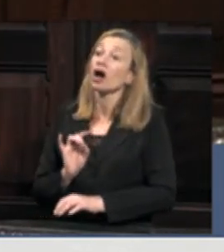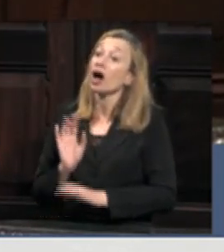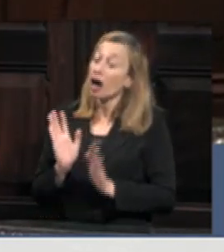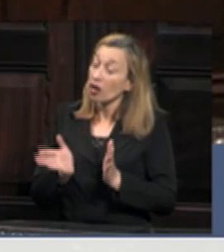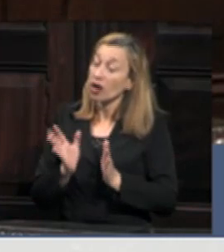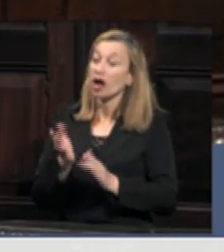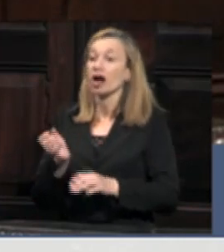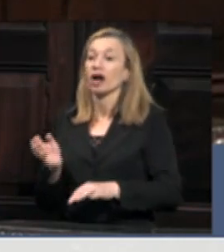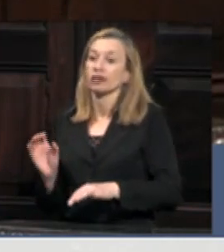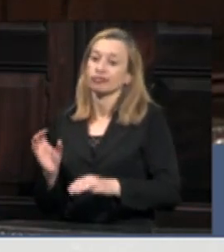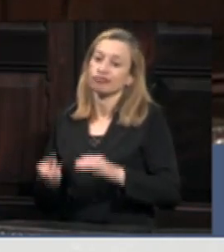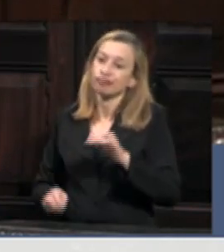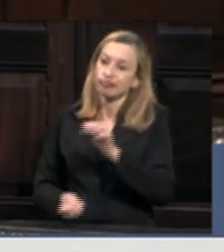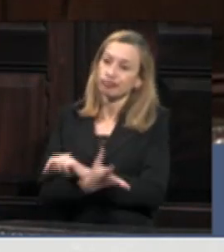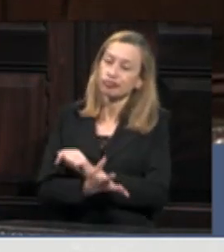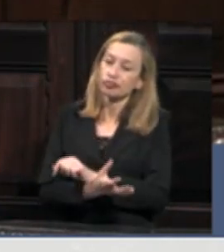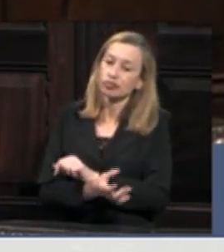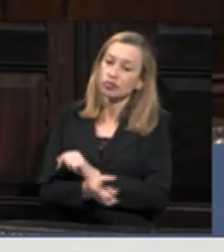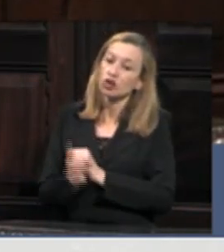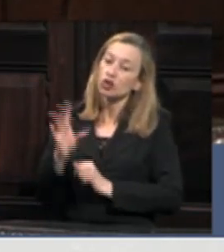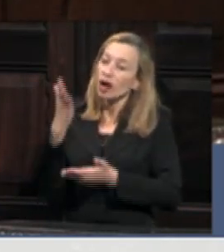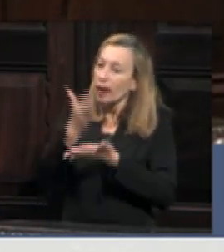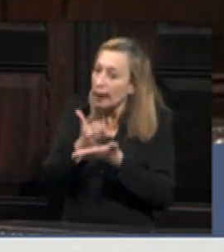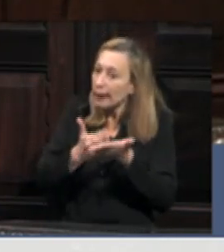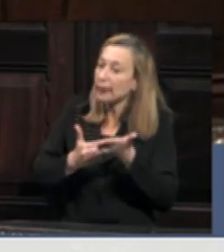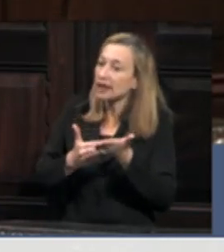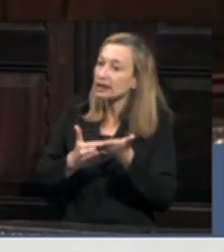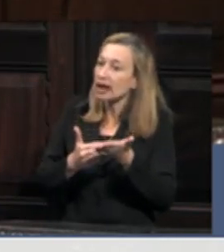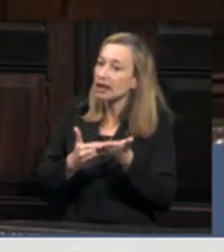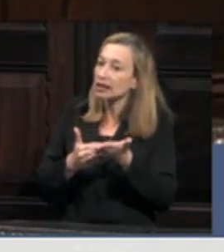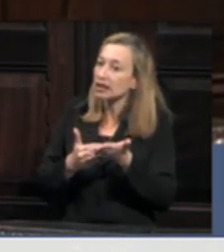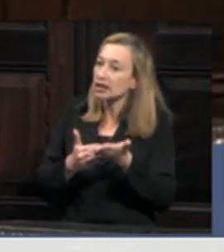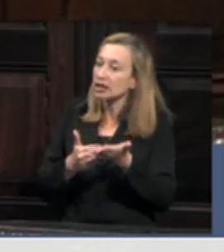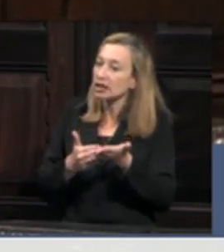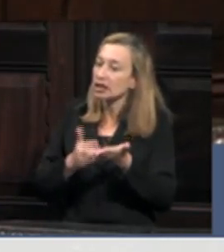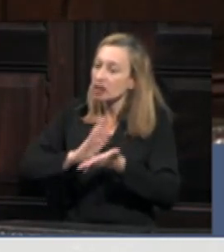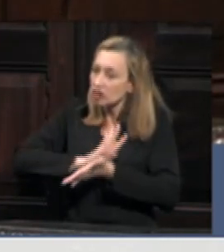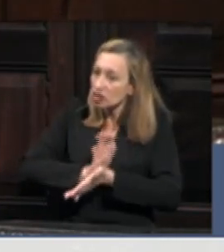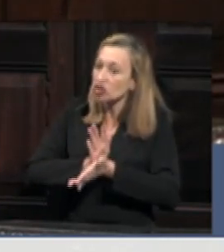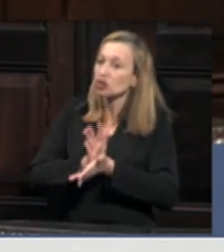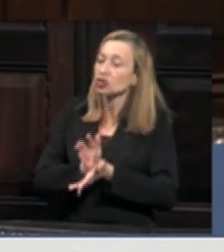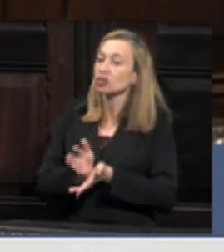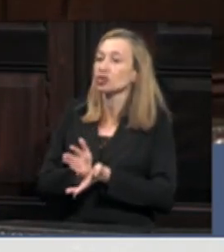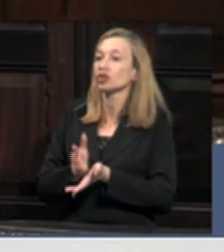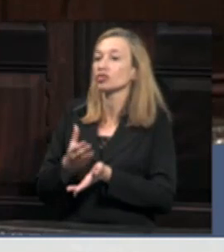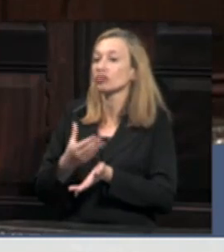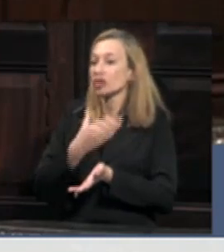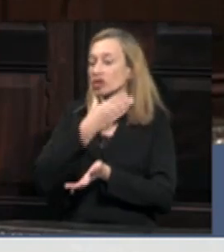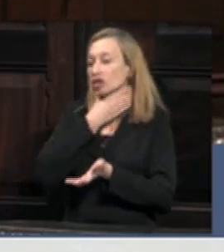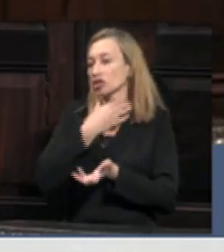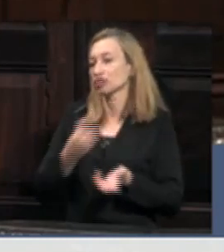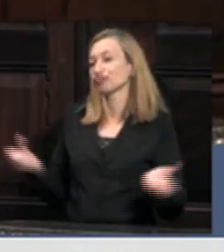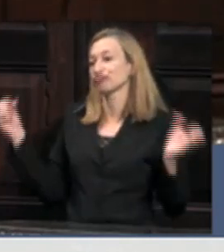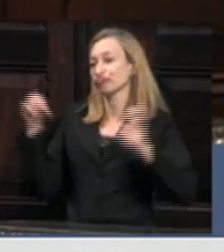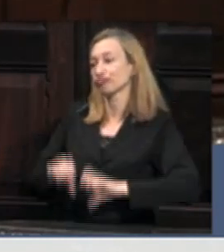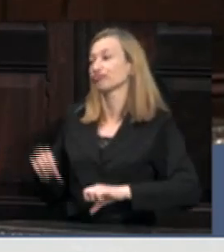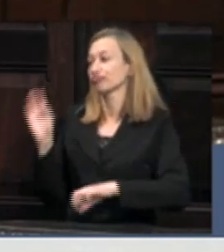engrenagem que ajudou a aprofundar o cenário da crise no nosso Estado.